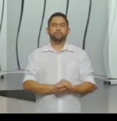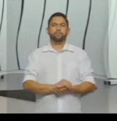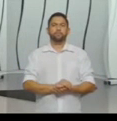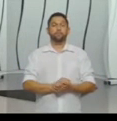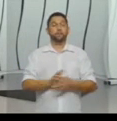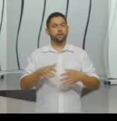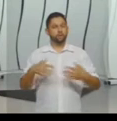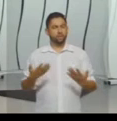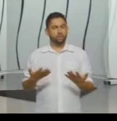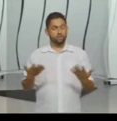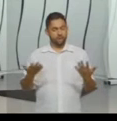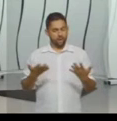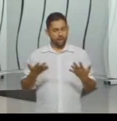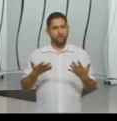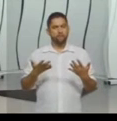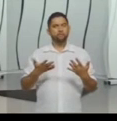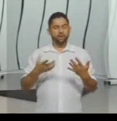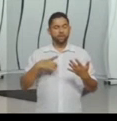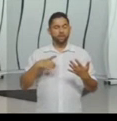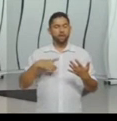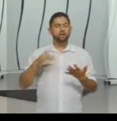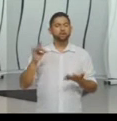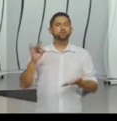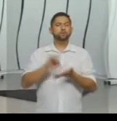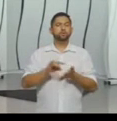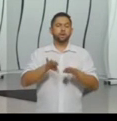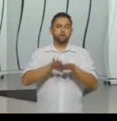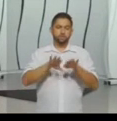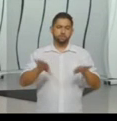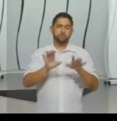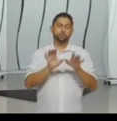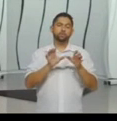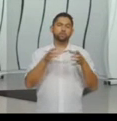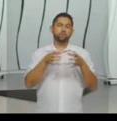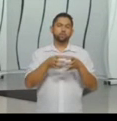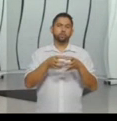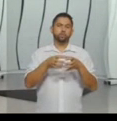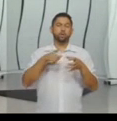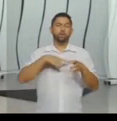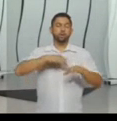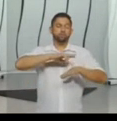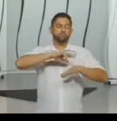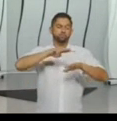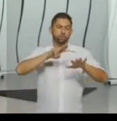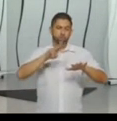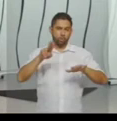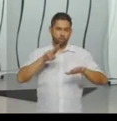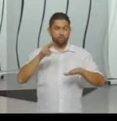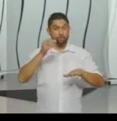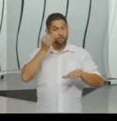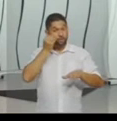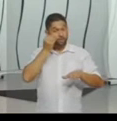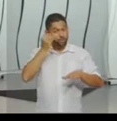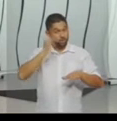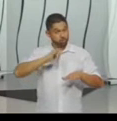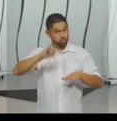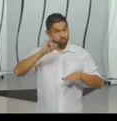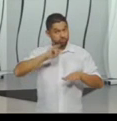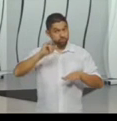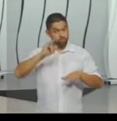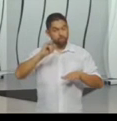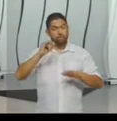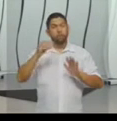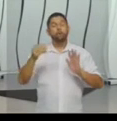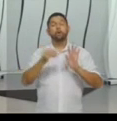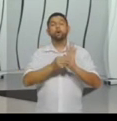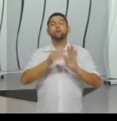Agora que vem um detalhamento mesmo desse grupo de algas, ok? Nós temos vários nomes aqui, eu vou tentar aqui colocar os nomes